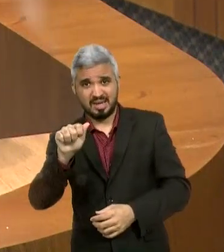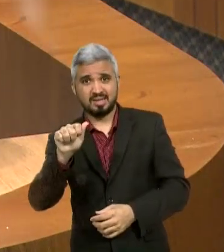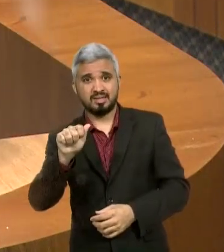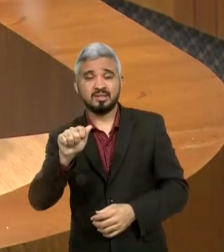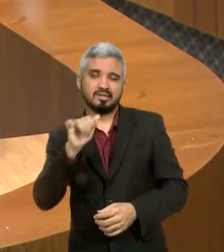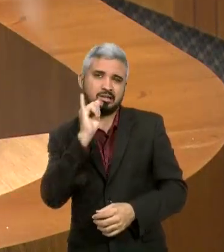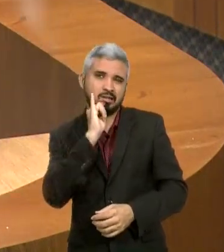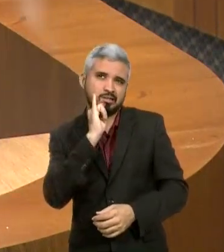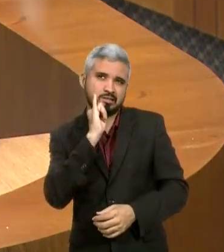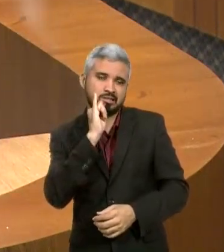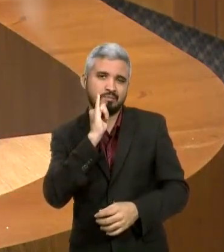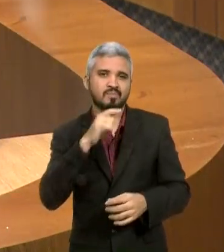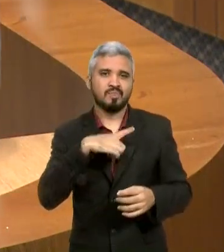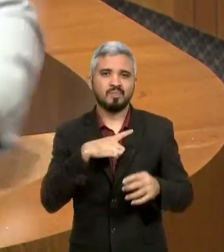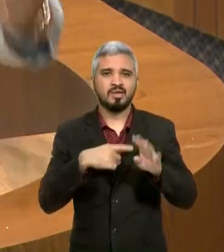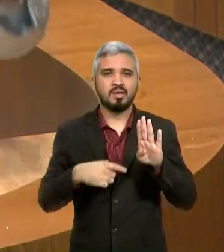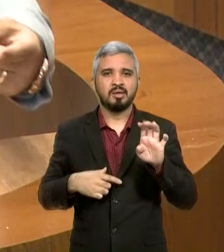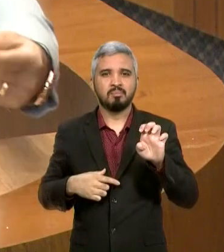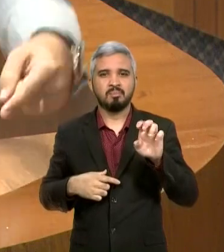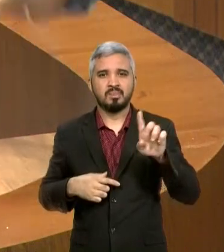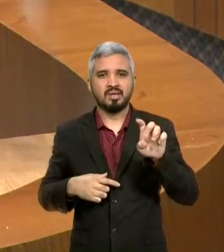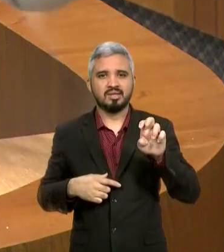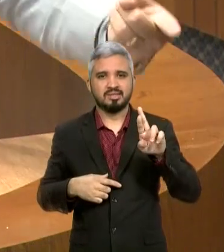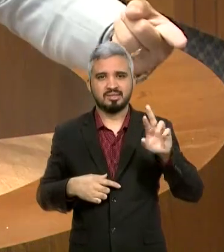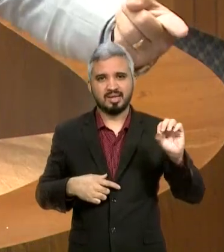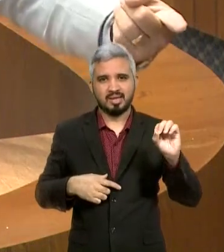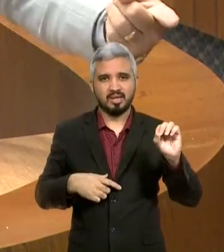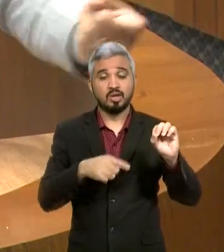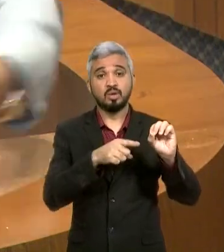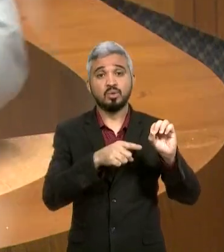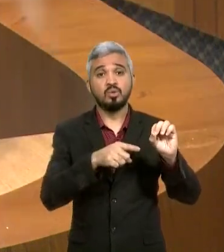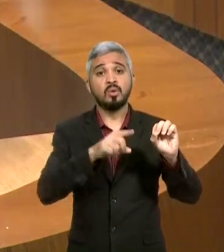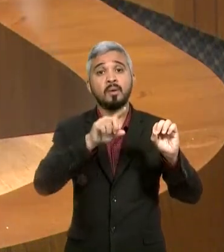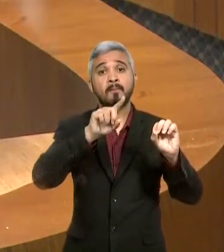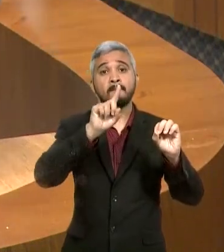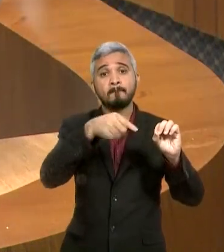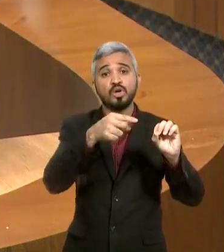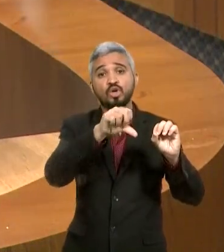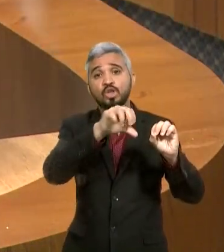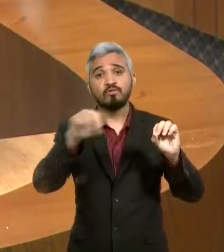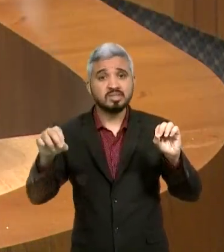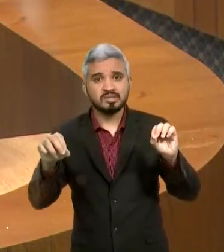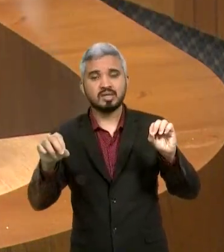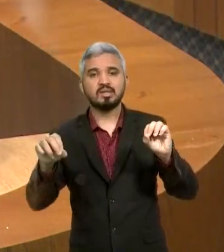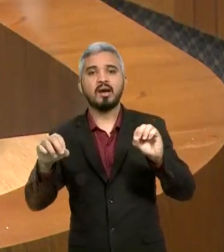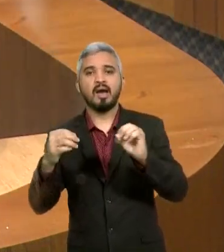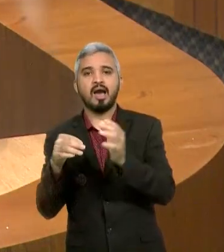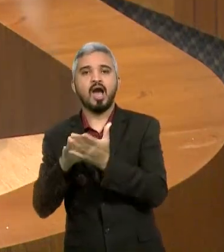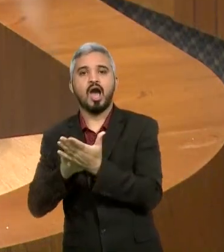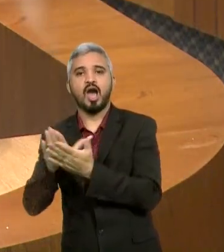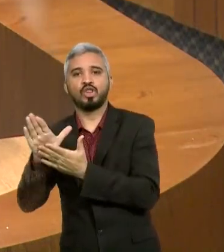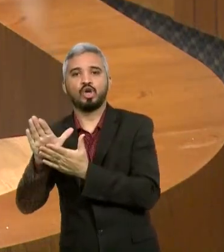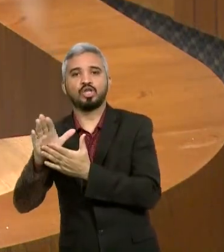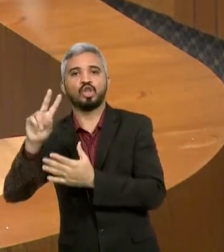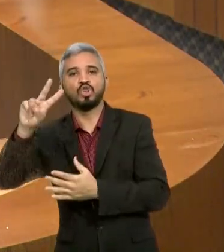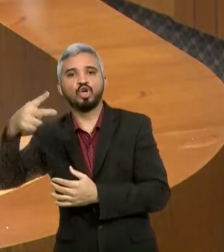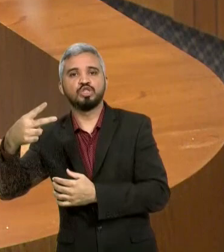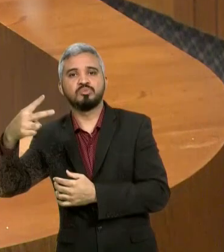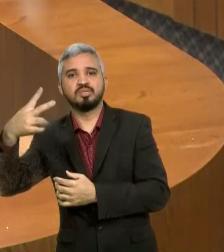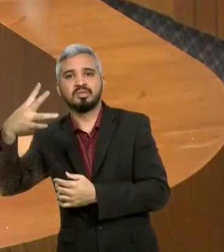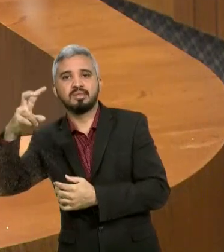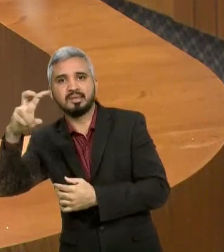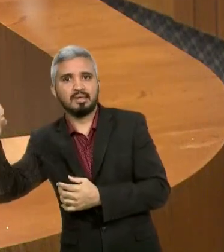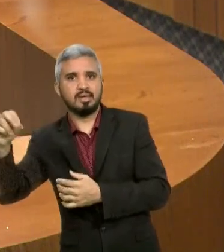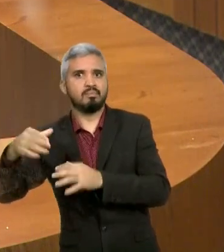tem que emitir uma nota de R$1.900. Vende uma vaca de R$2.400, tem que emitir uma nota de R$3.200. Está,